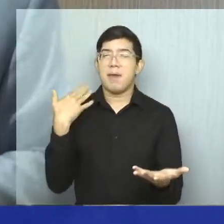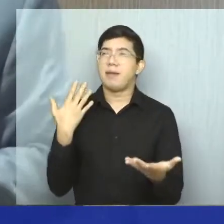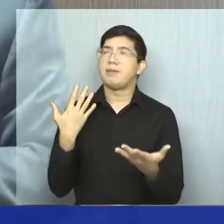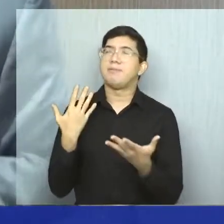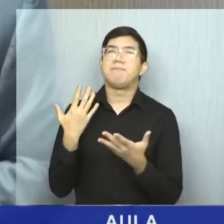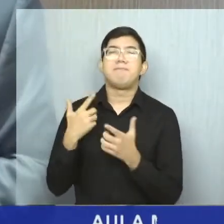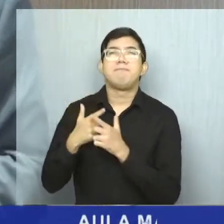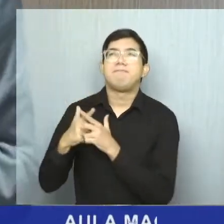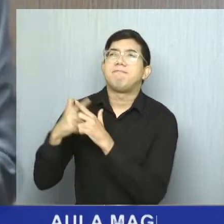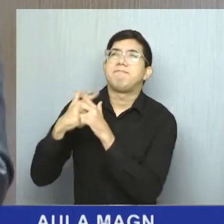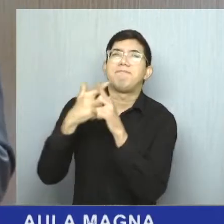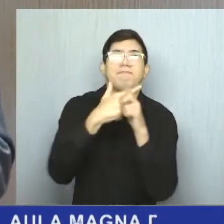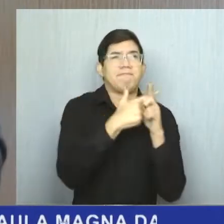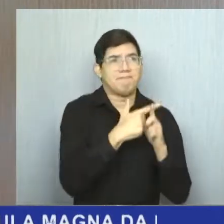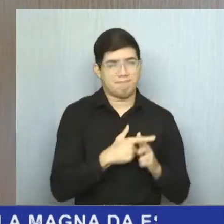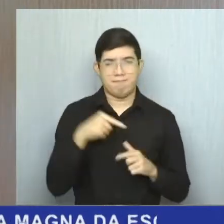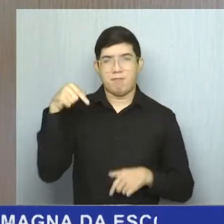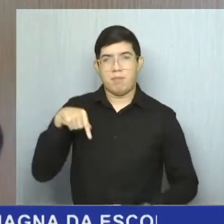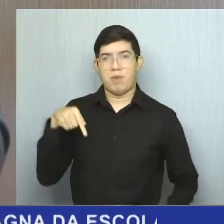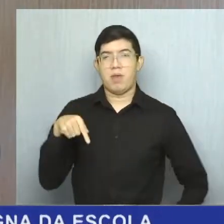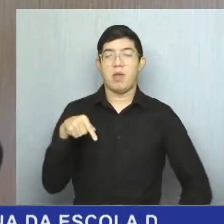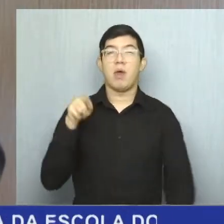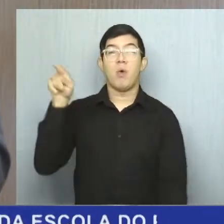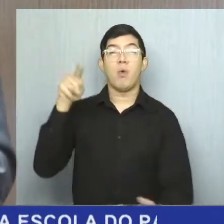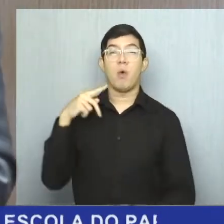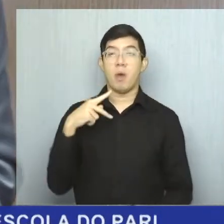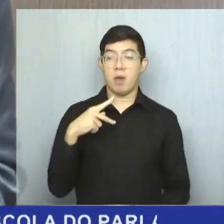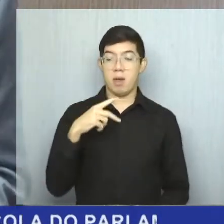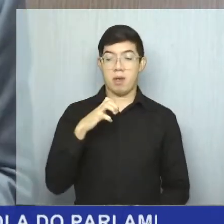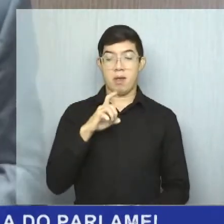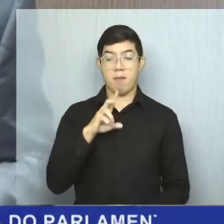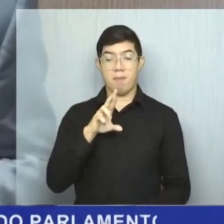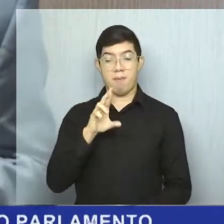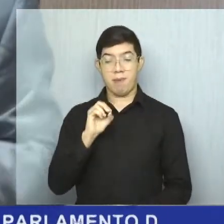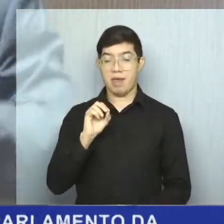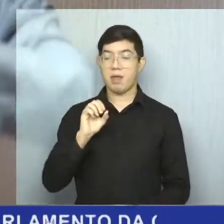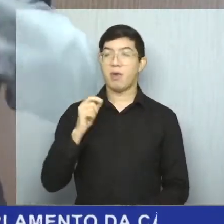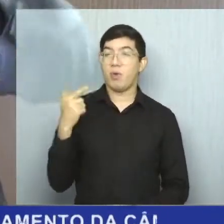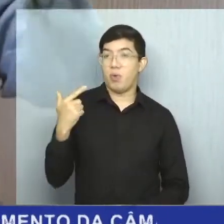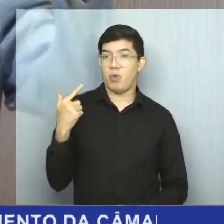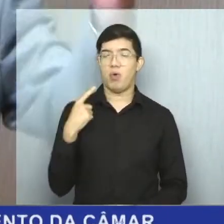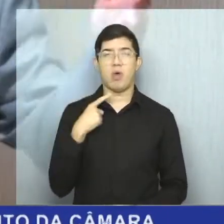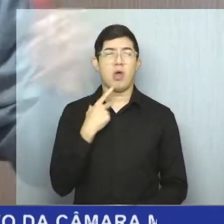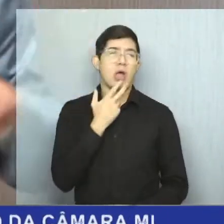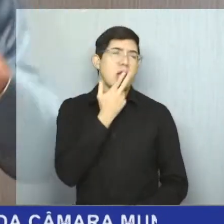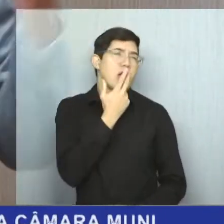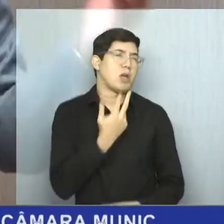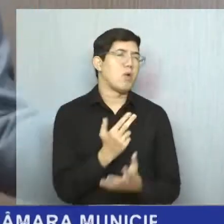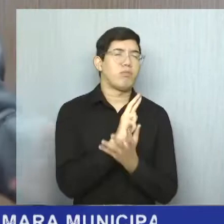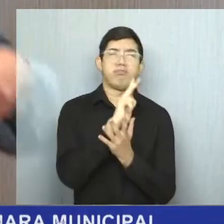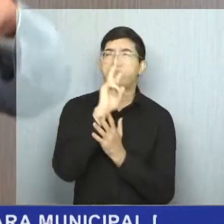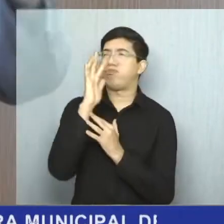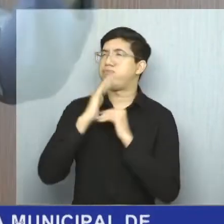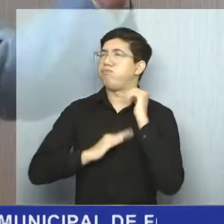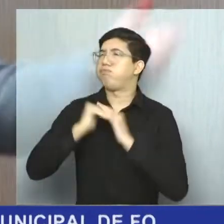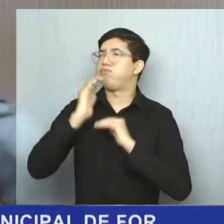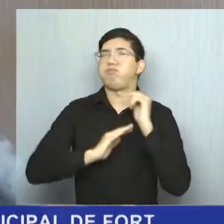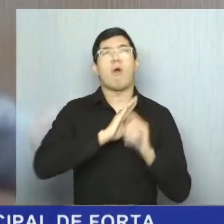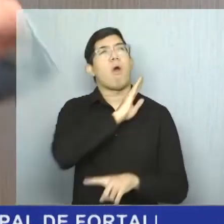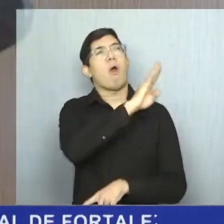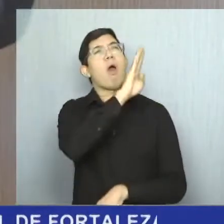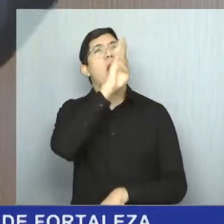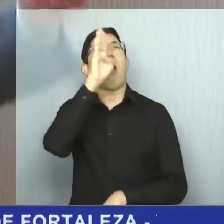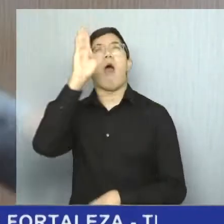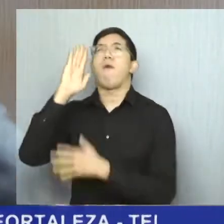emergente. Nosso Pedro II era poliglota, era cientista, botânico, não é? Viajava o mundo e recebia, foi chamado para